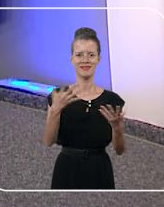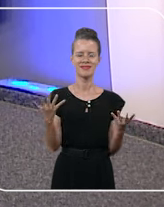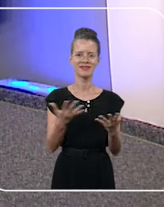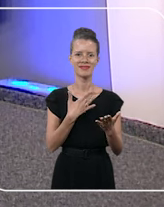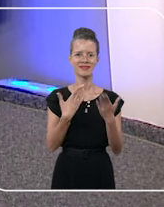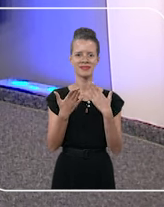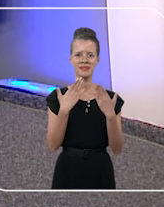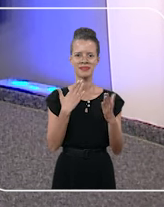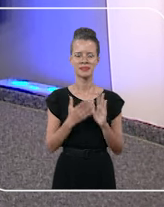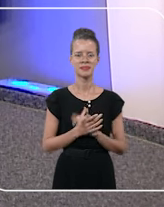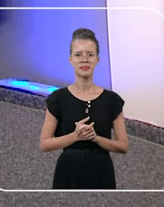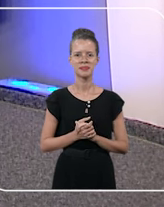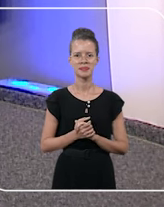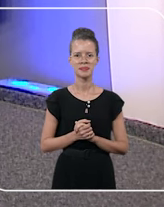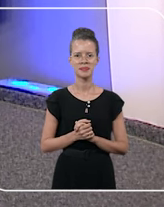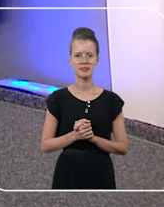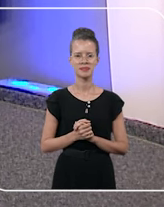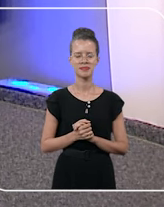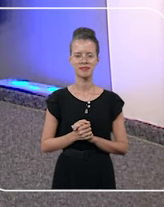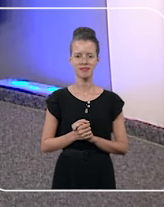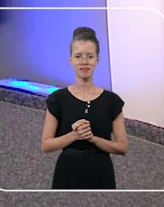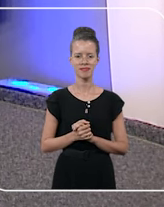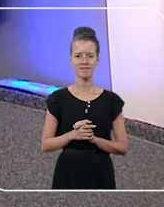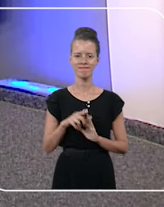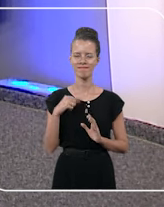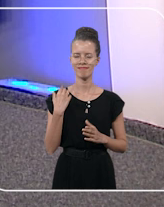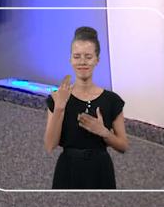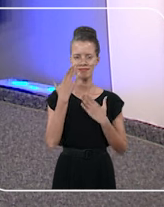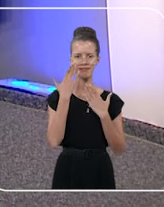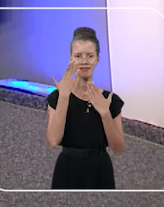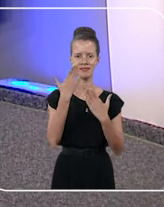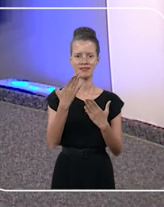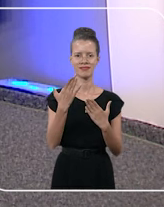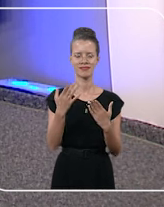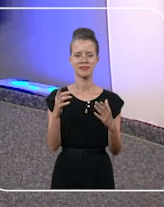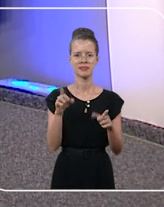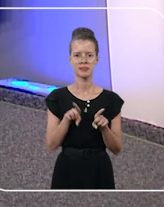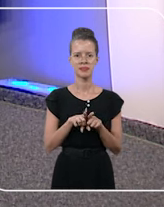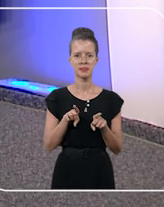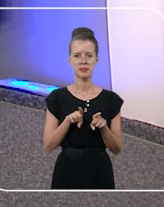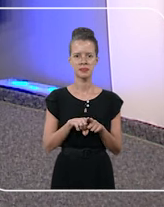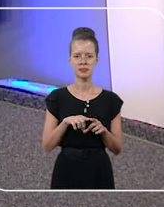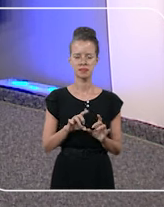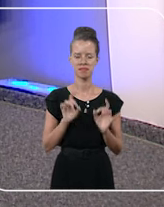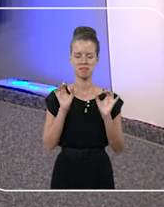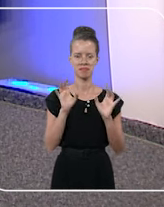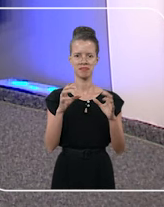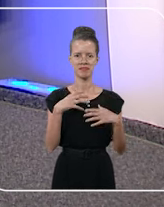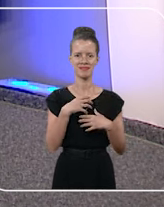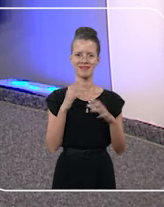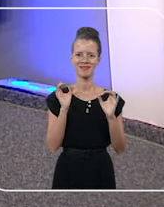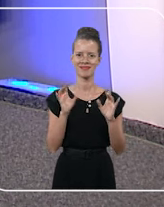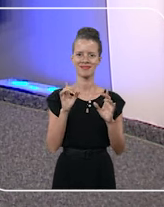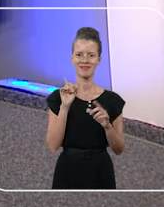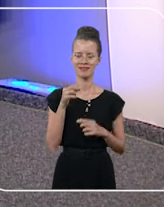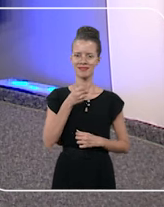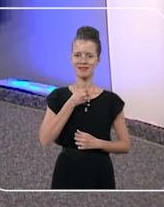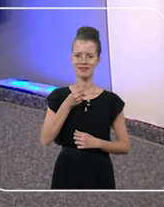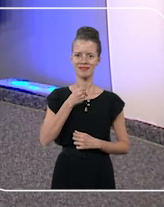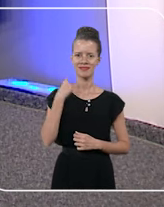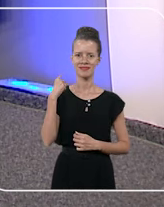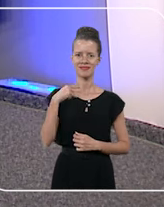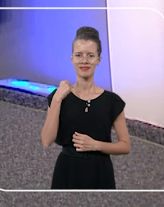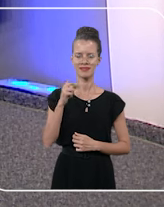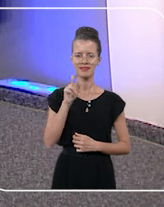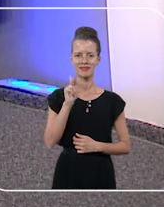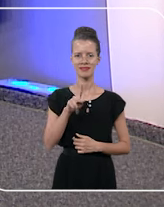obrigada. Nós que agradecemos, agradecemos também. Tivemos a honra de entrevistar hoje o advogado e professor Guilherme César